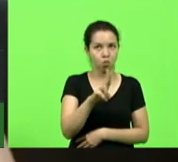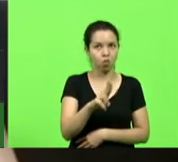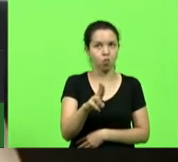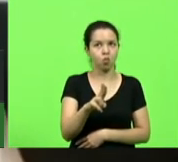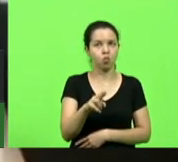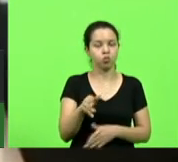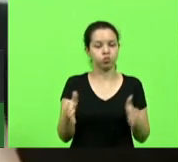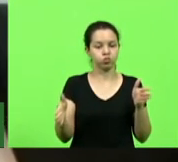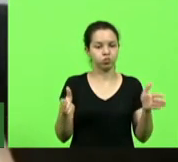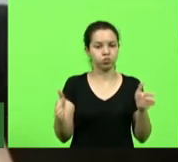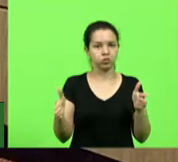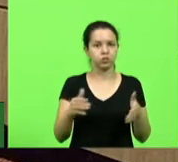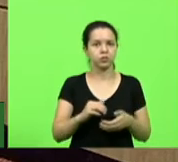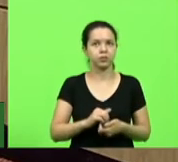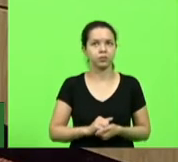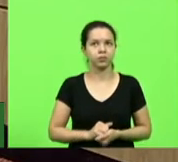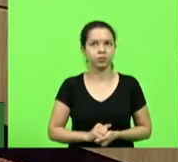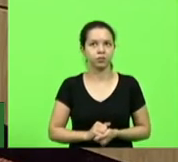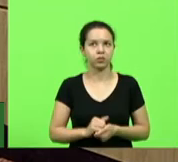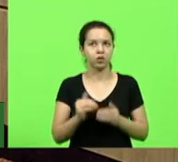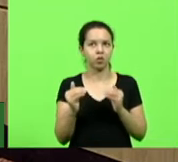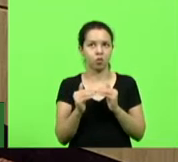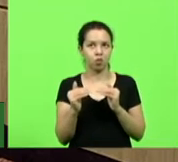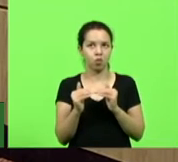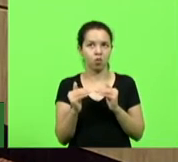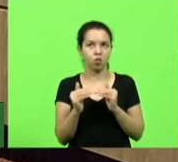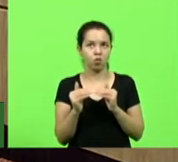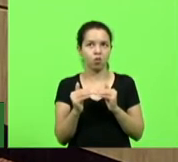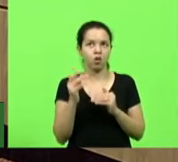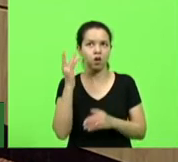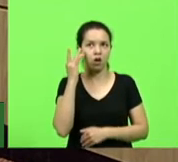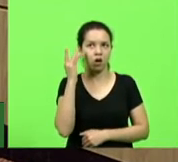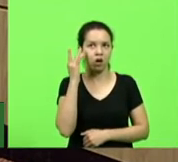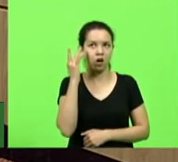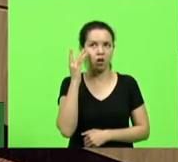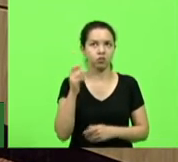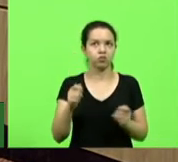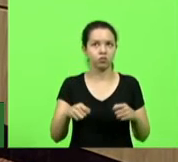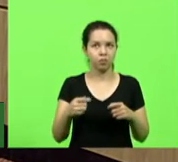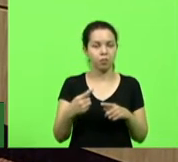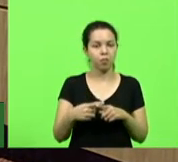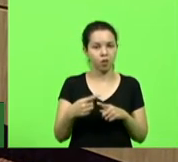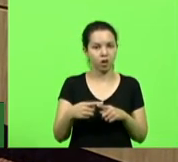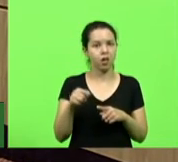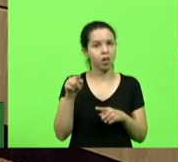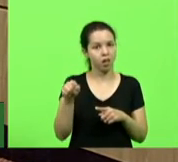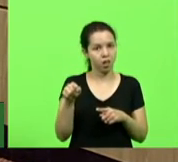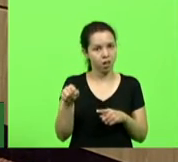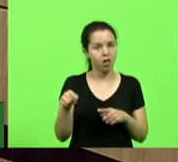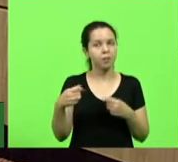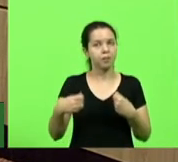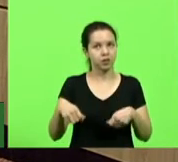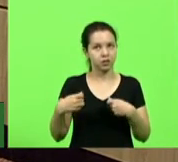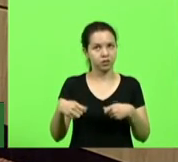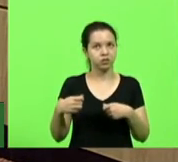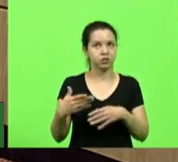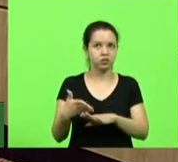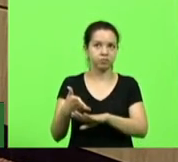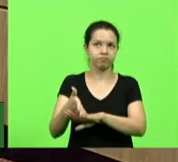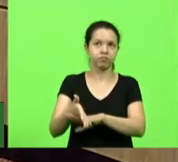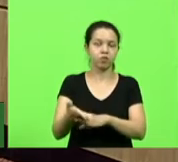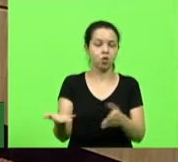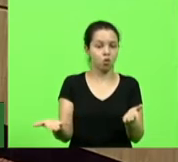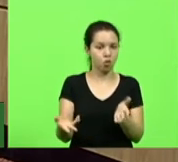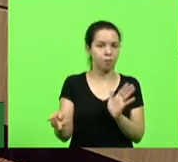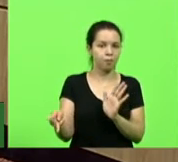via. De acordo, deputado Márcio, eu acho que é pertinente, porque é lá que tem que se procurar. Hoje pertence